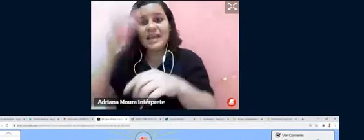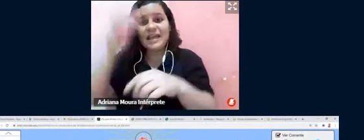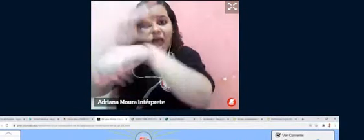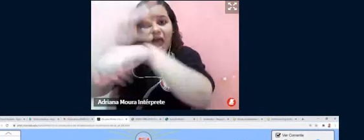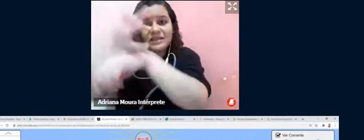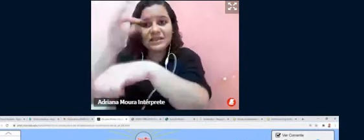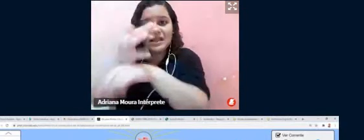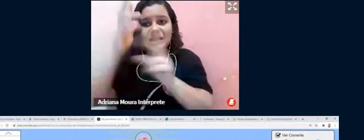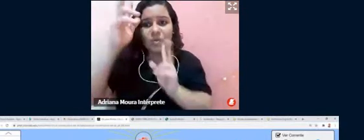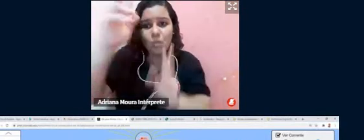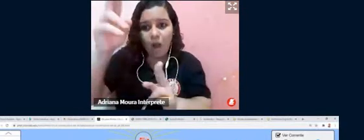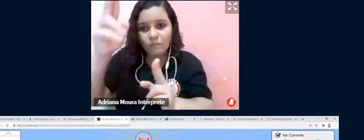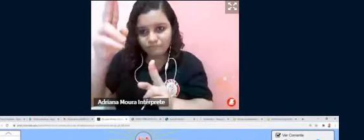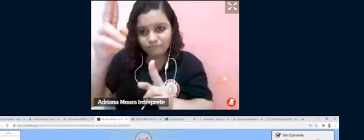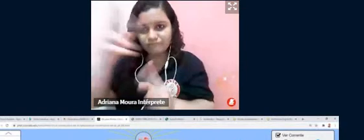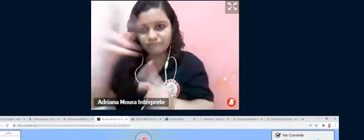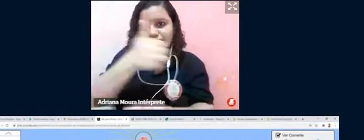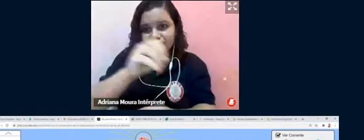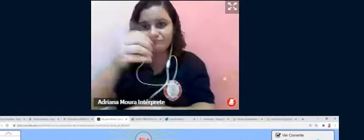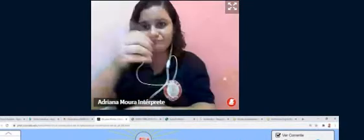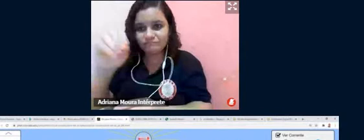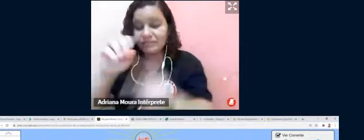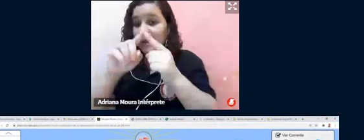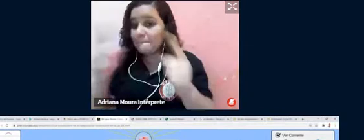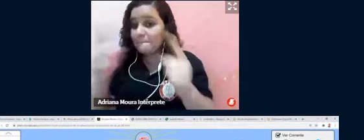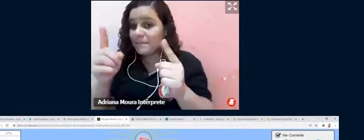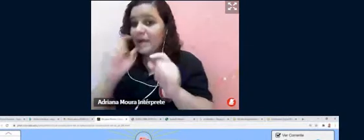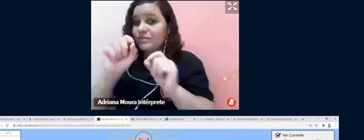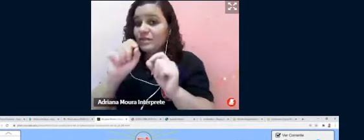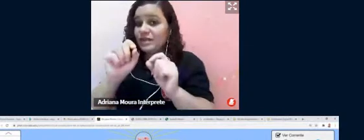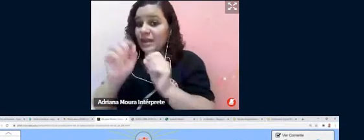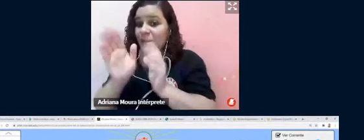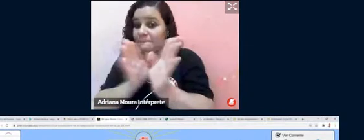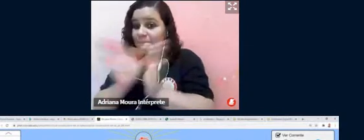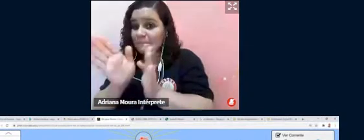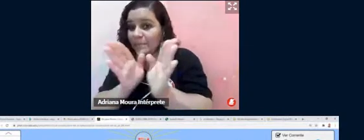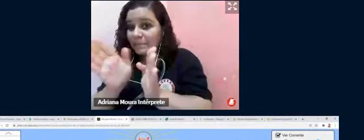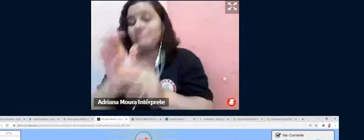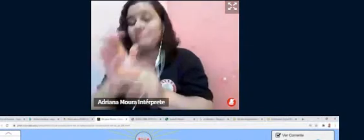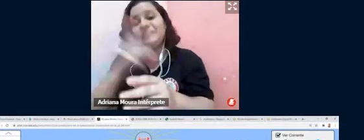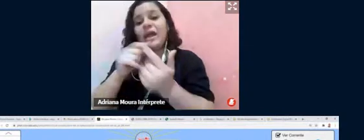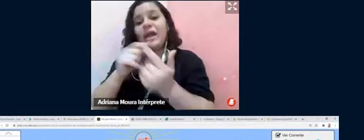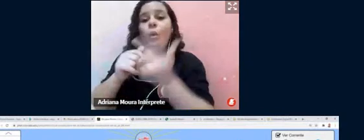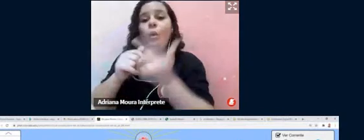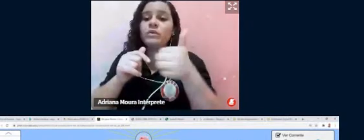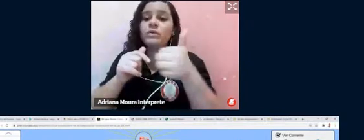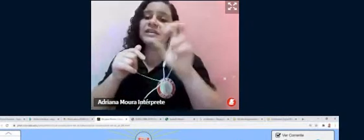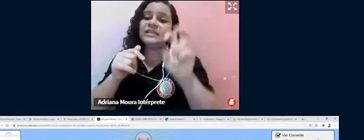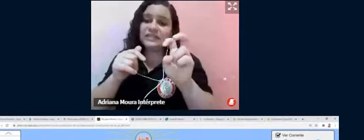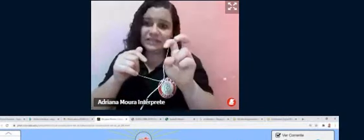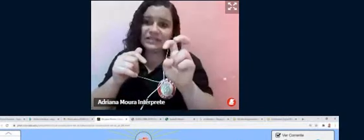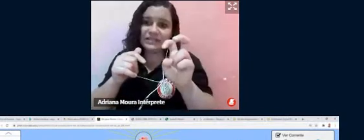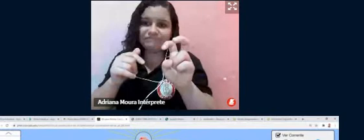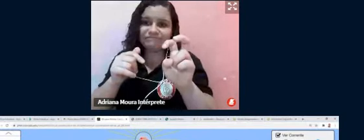10. Porém, em série com ela, existe outra de 15. Então, no total aqui,